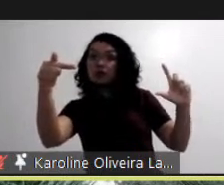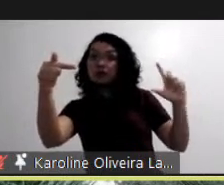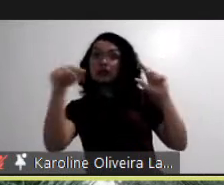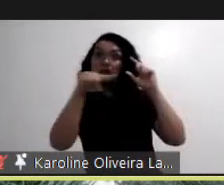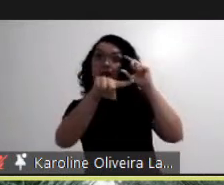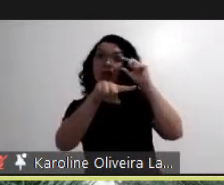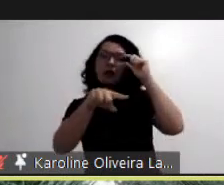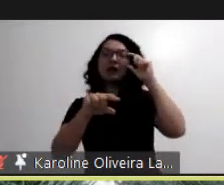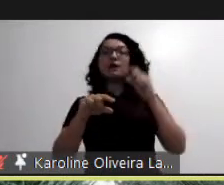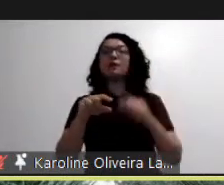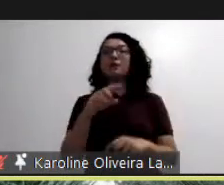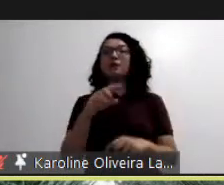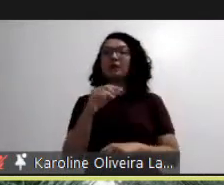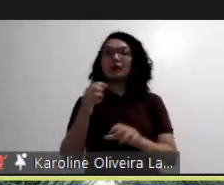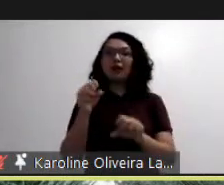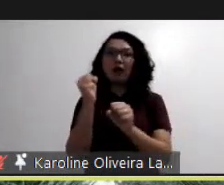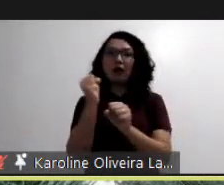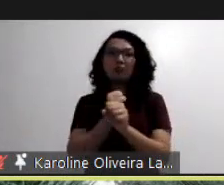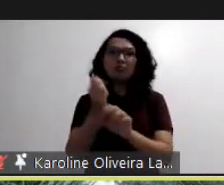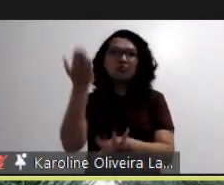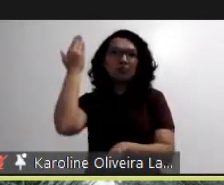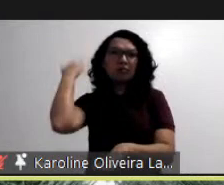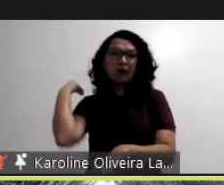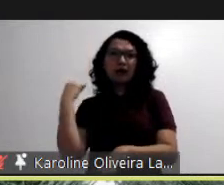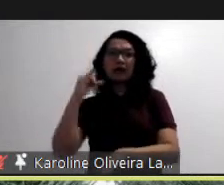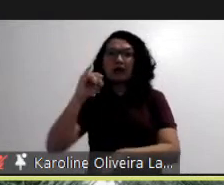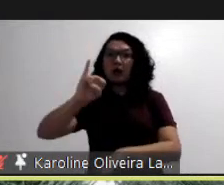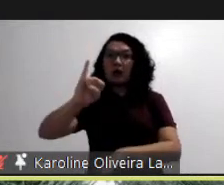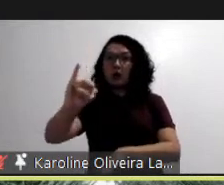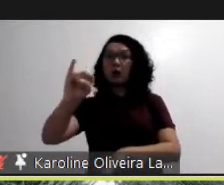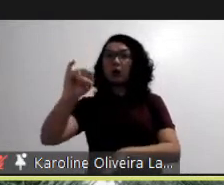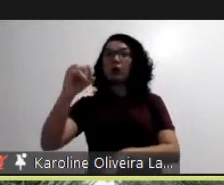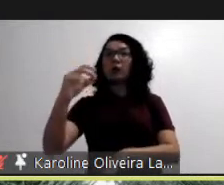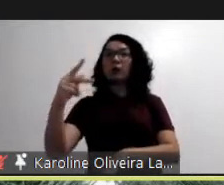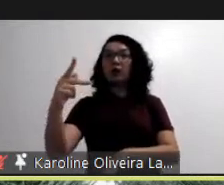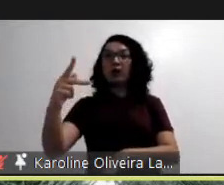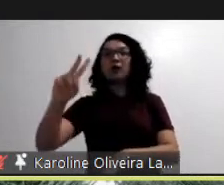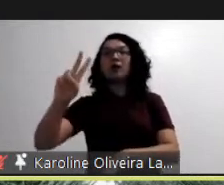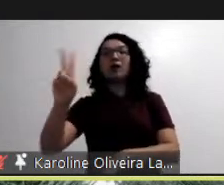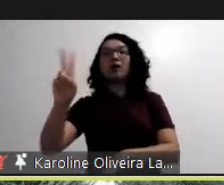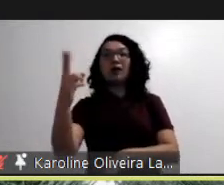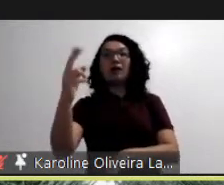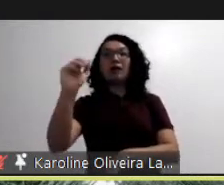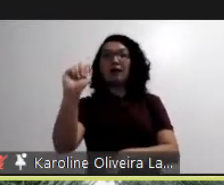essa ideia das divisórias baixas para a ventilação cruzada,